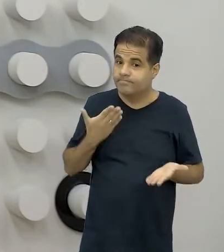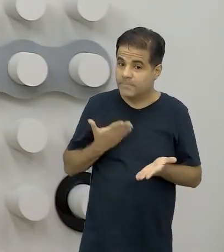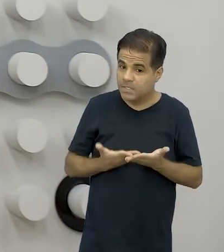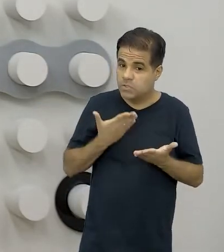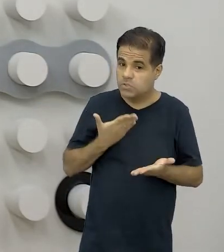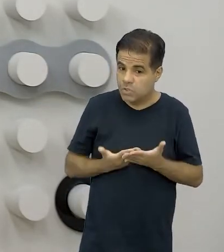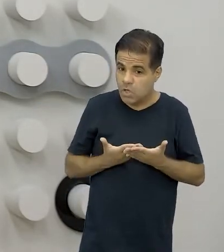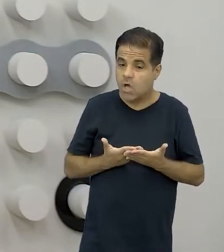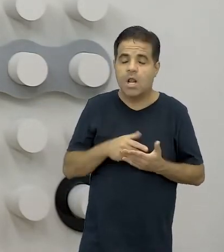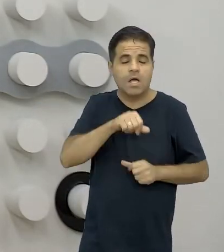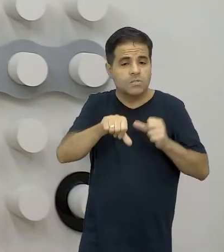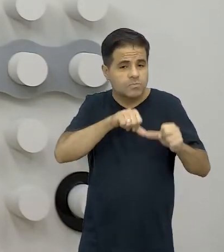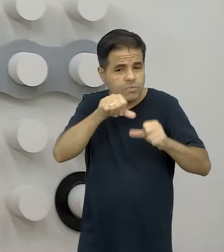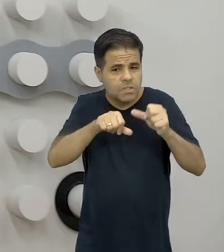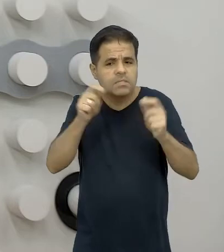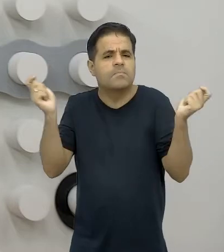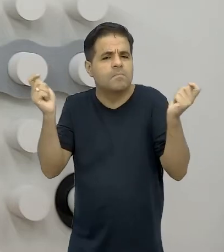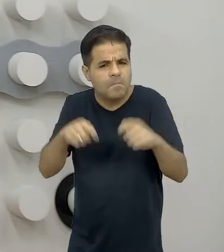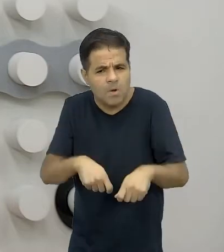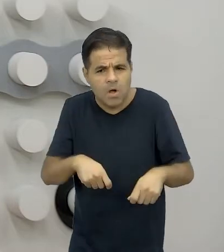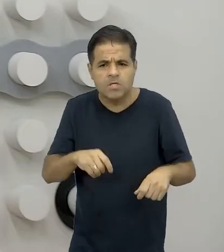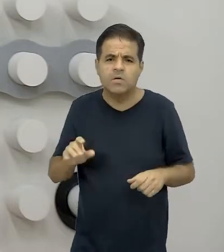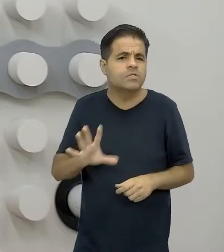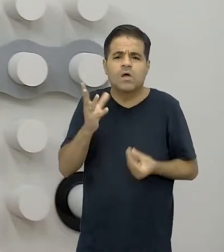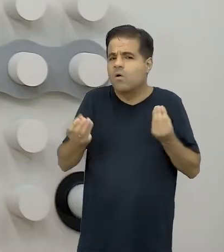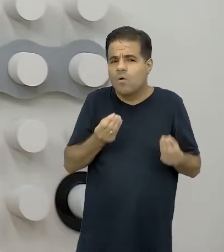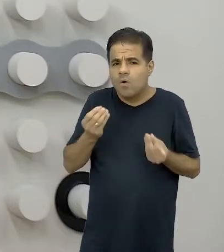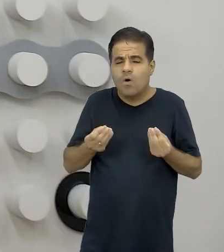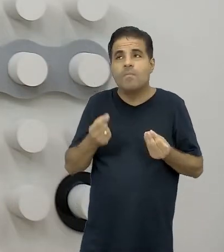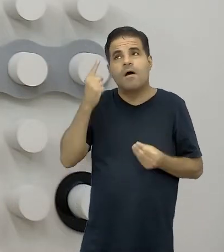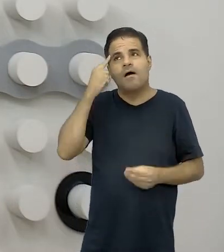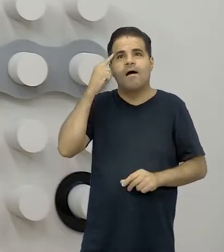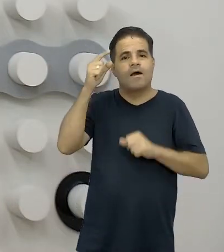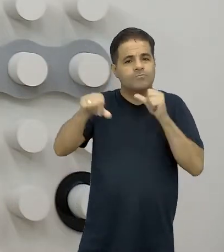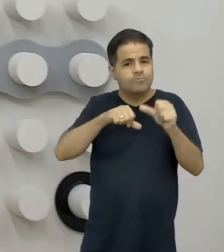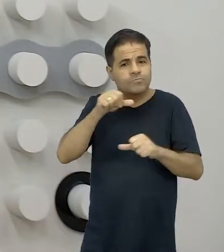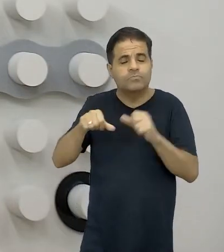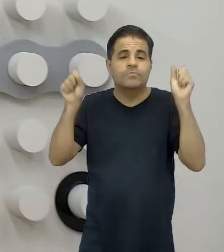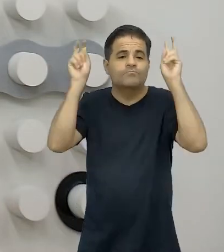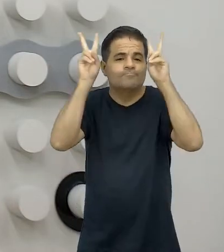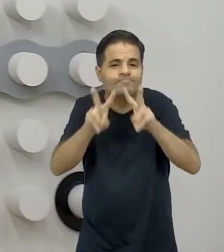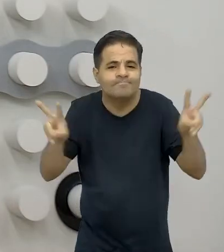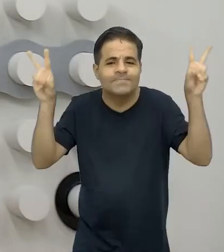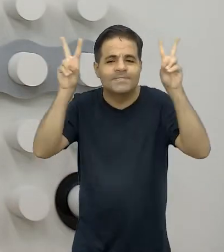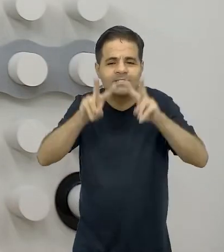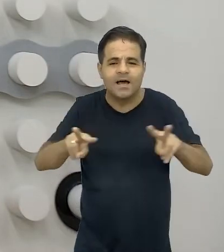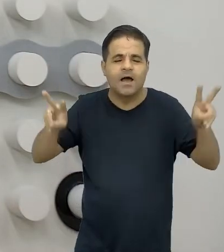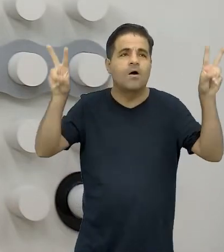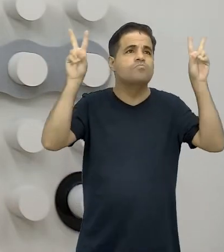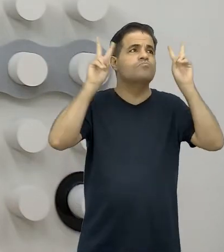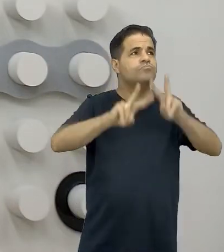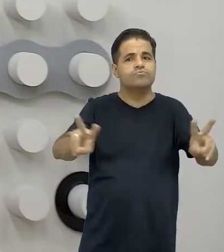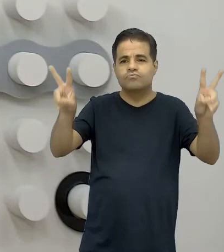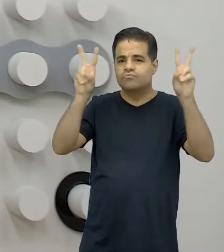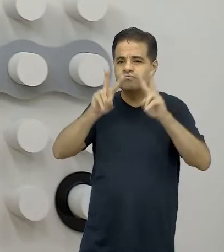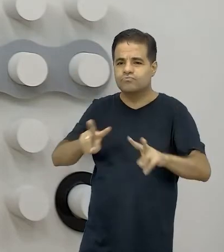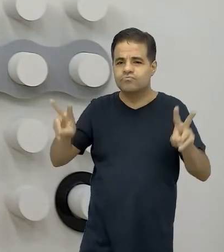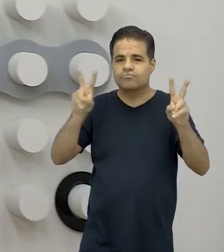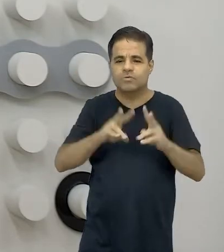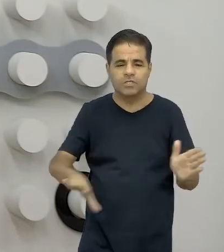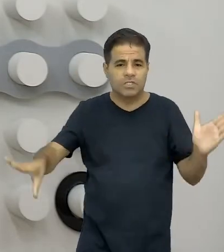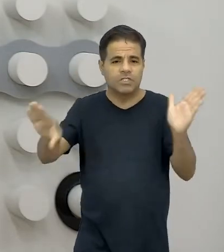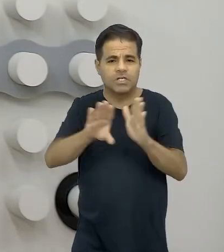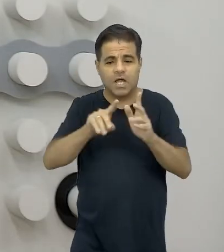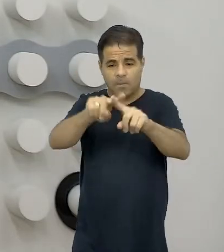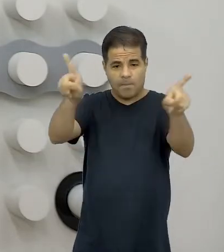escola mesmo, as mudanças elas podem ocorrer quando a gente muda a nossa visão, o nosso olhar. Então, se a gente chega numa sala